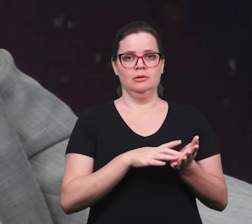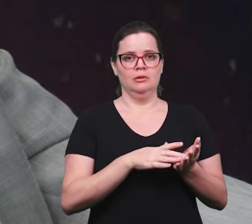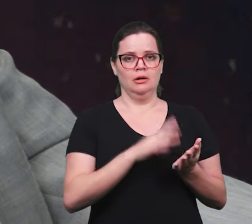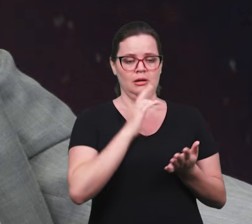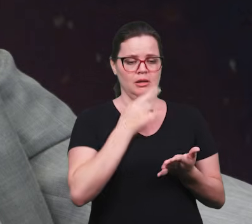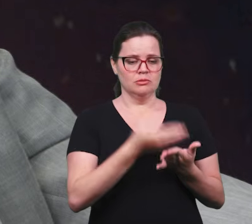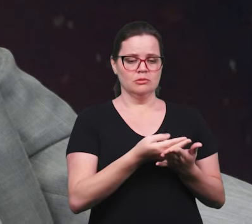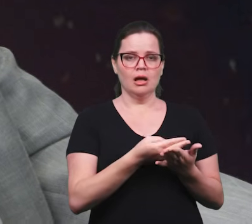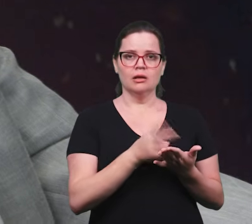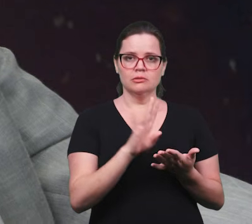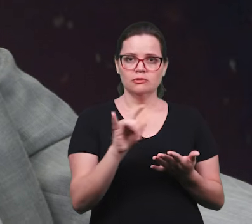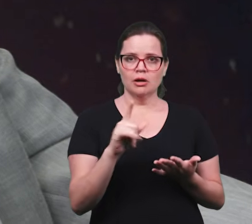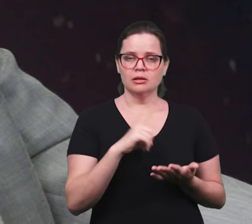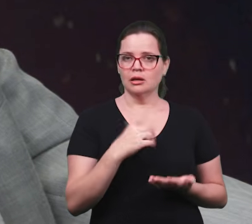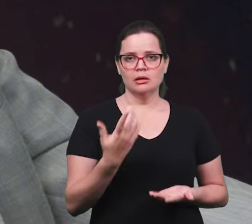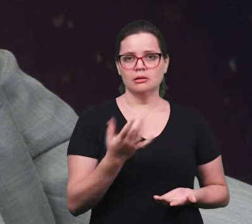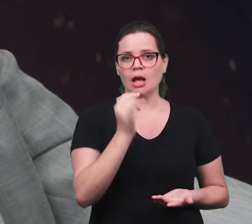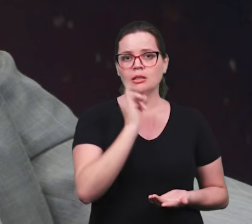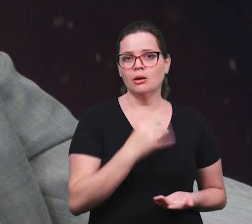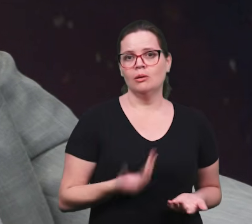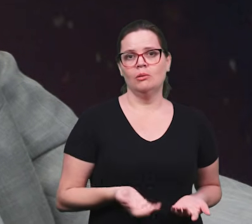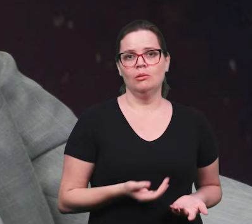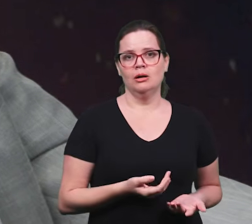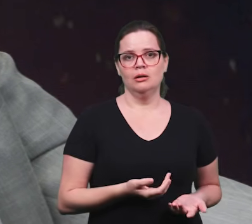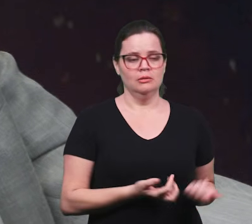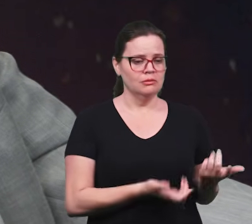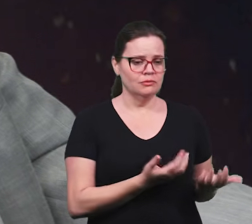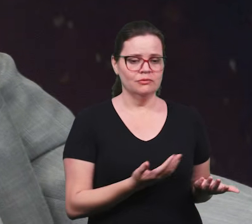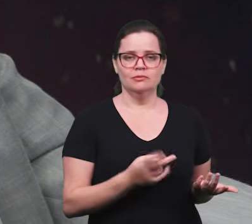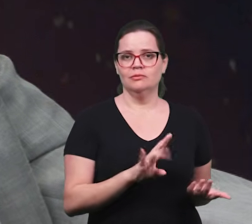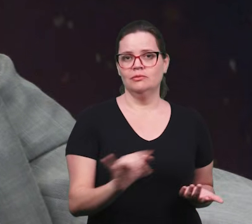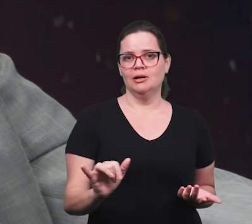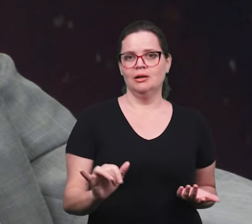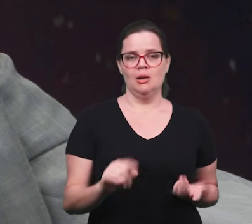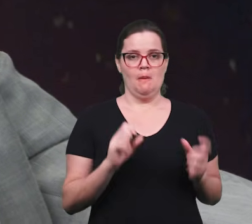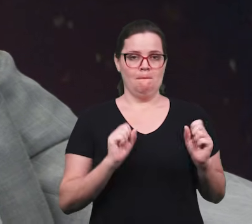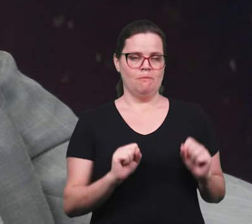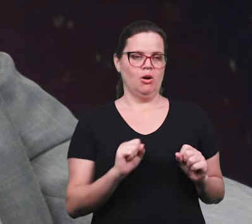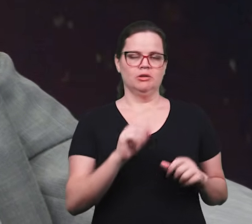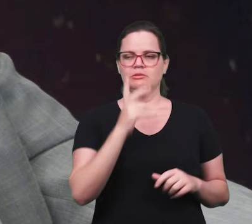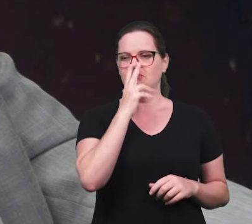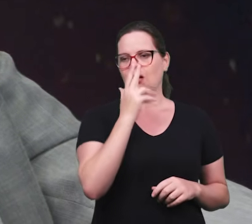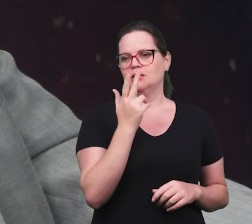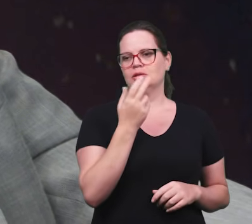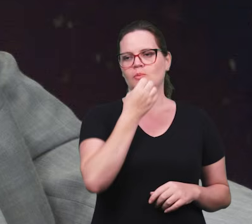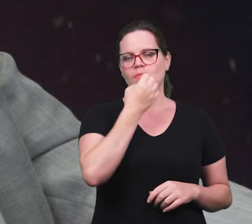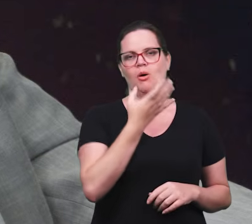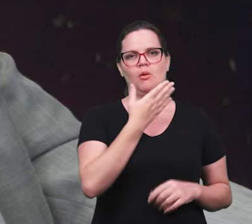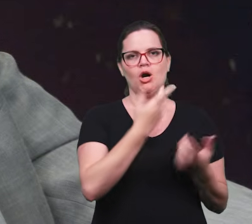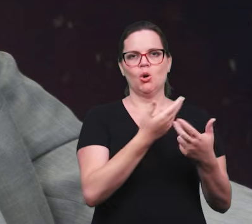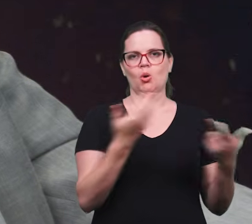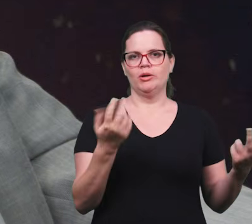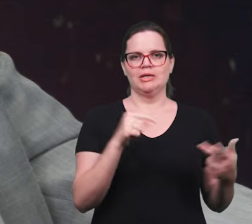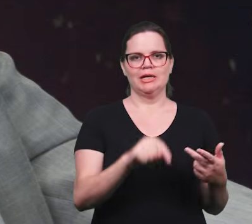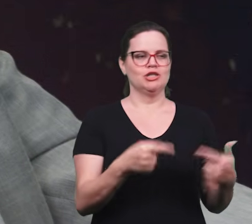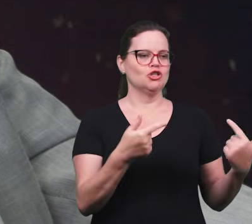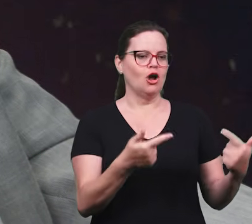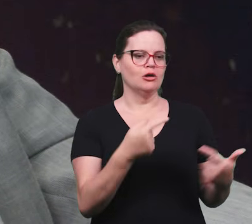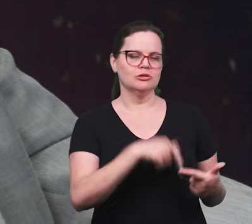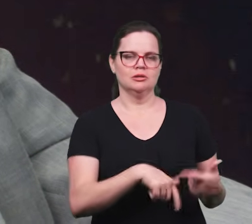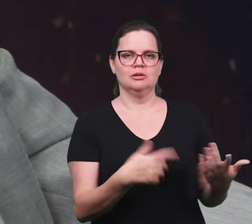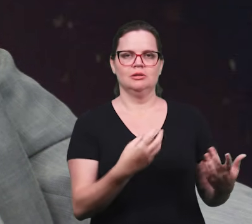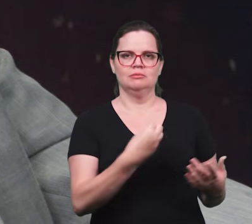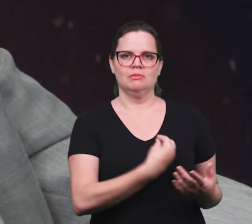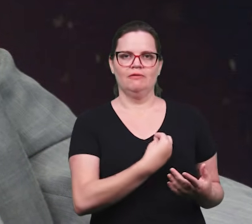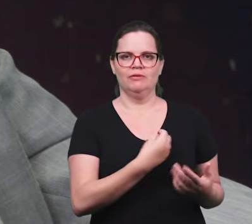para a eternidade. Ela pode produzir frutos para essa vida? Pode, as pessoas podem fazer coisas, né? Tem um exemplo que o pastor Edith dava muito,